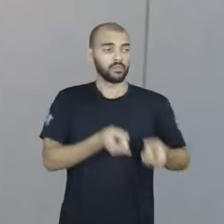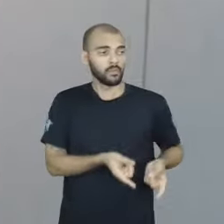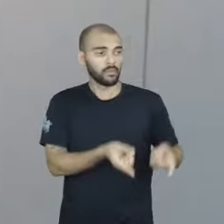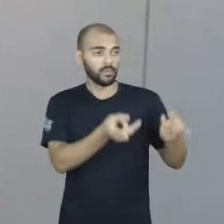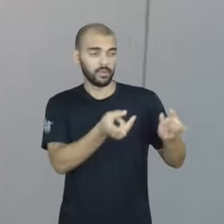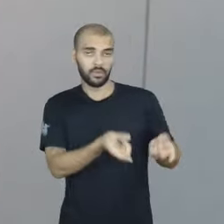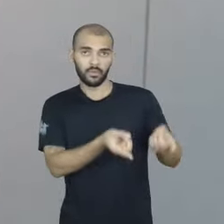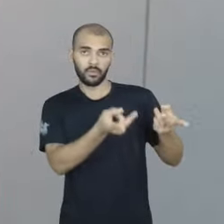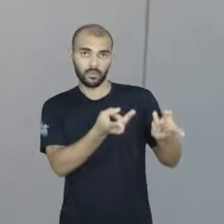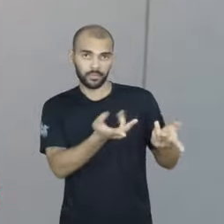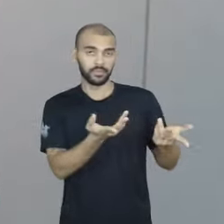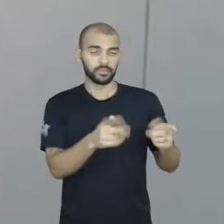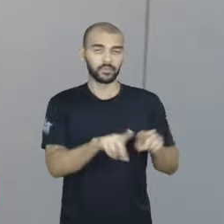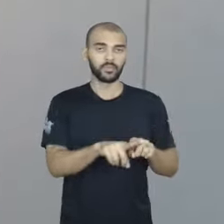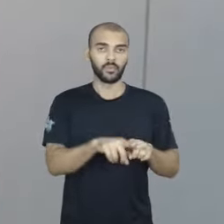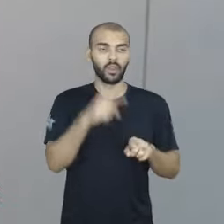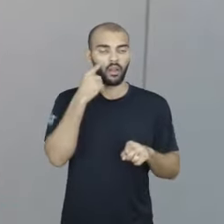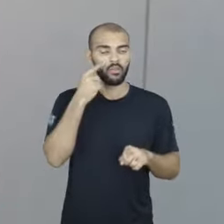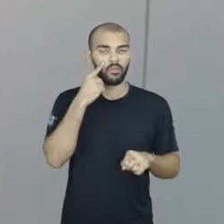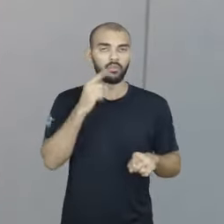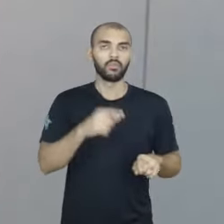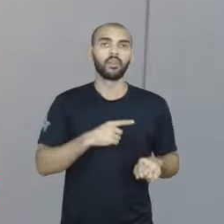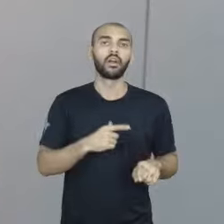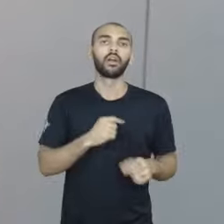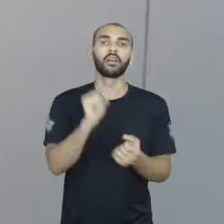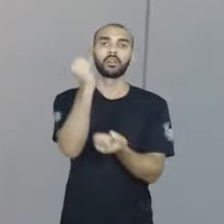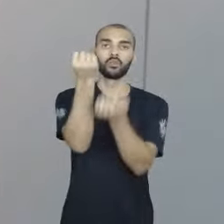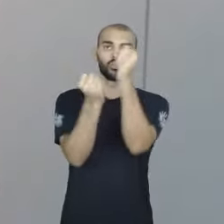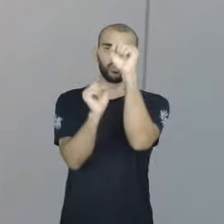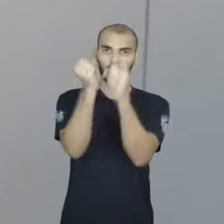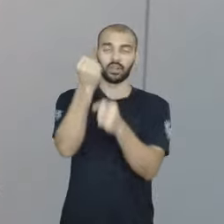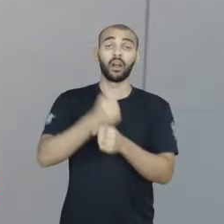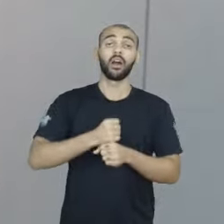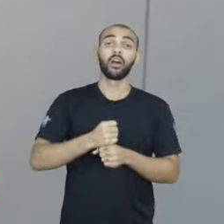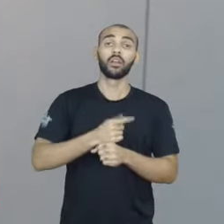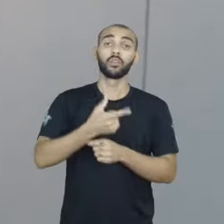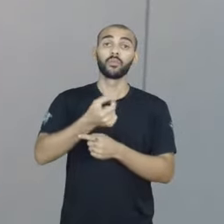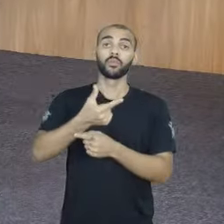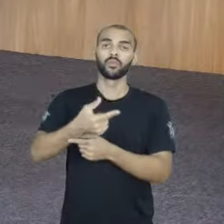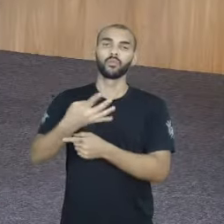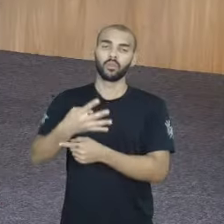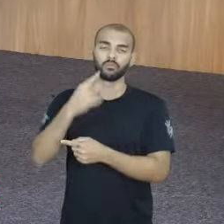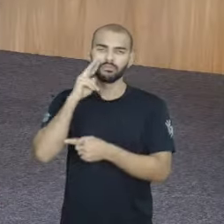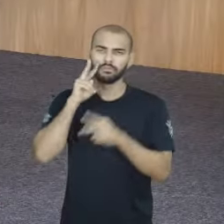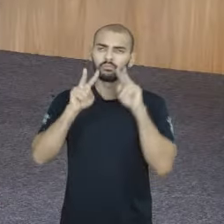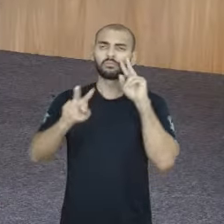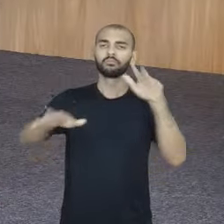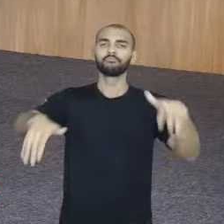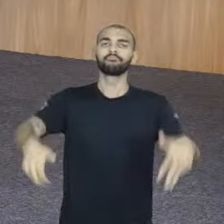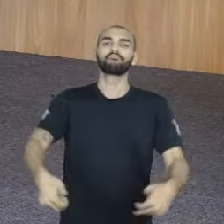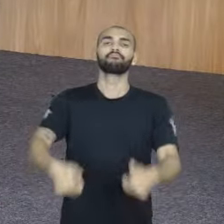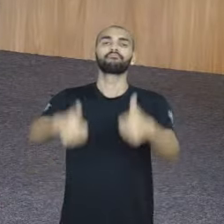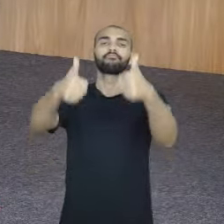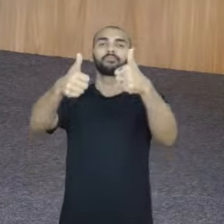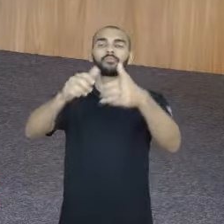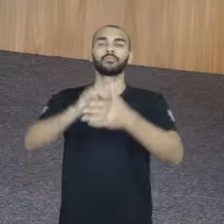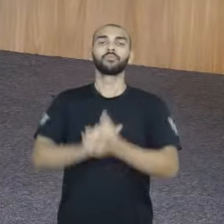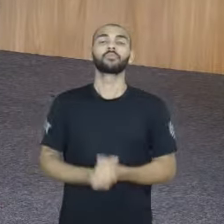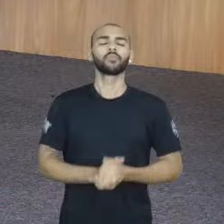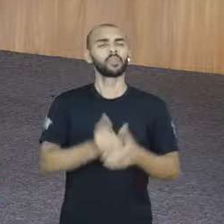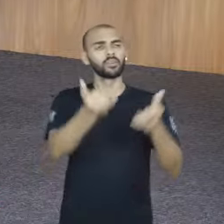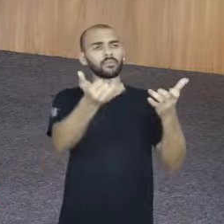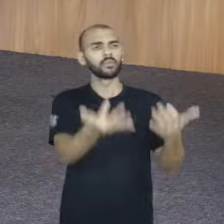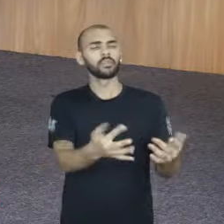um melhor desempenho da indústria em 2024. Secretário, estava falando da criação